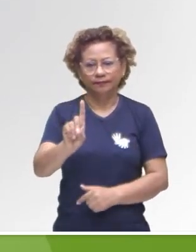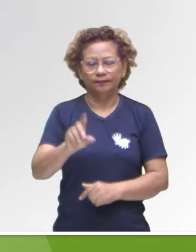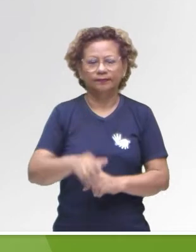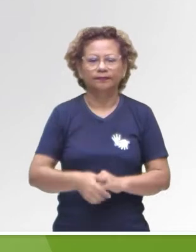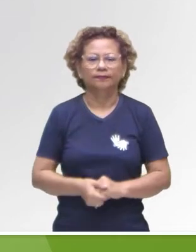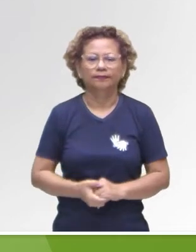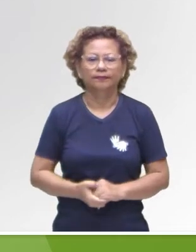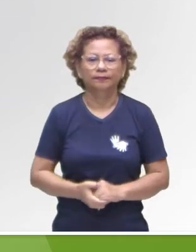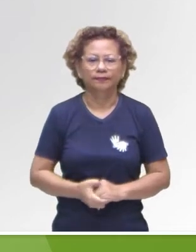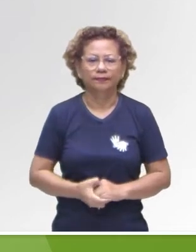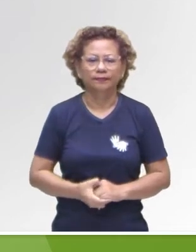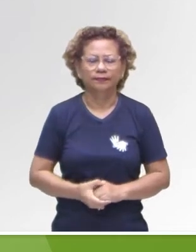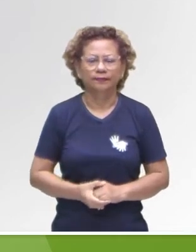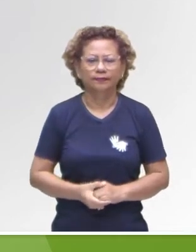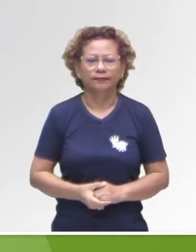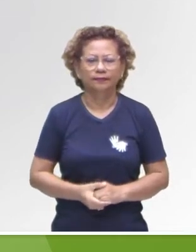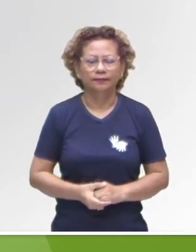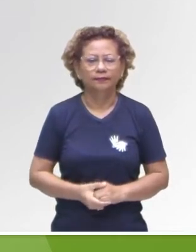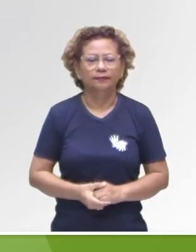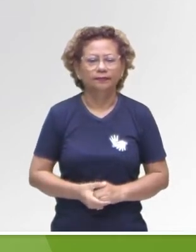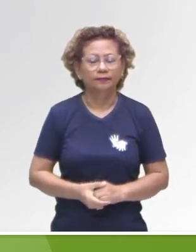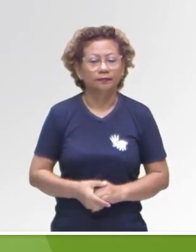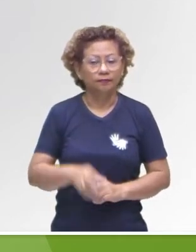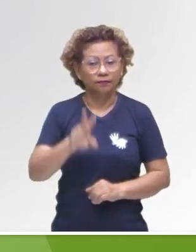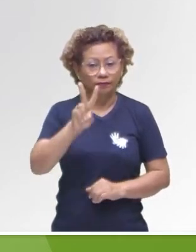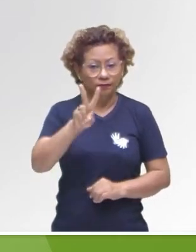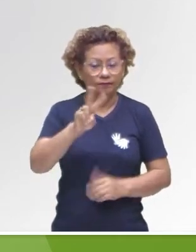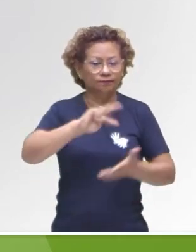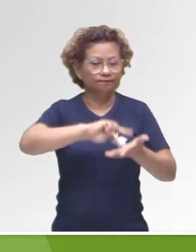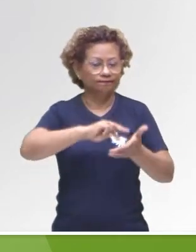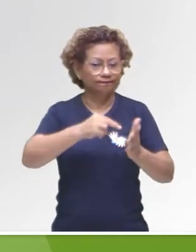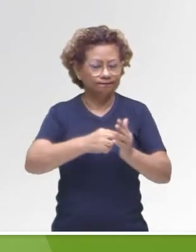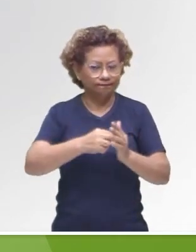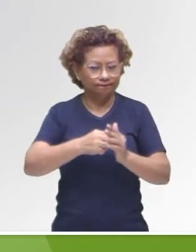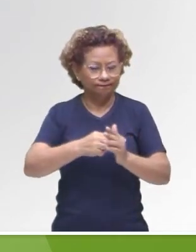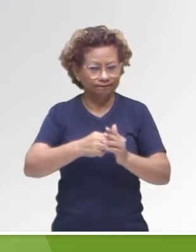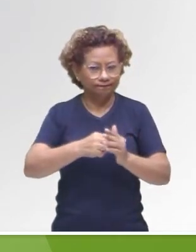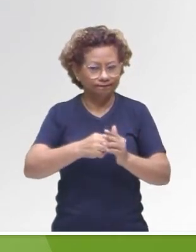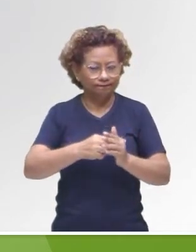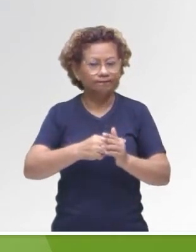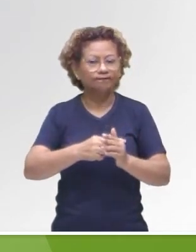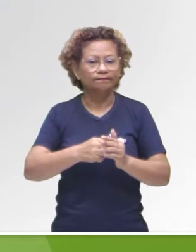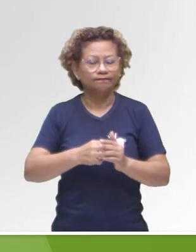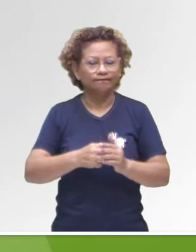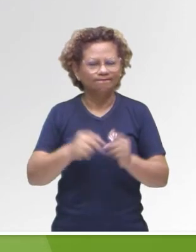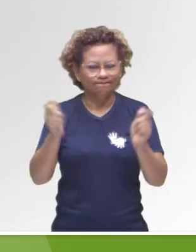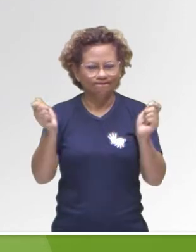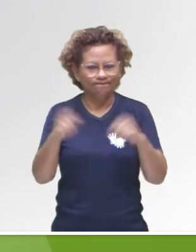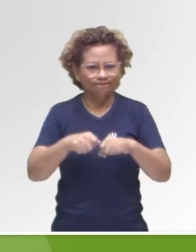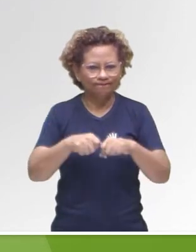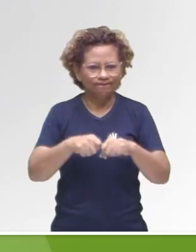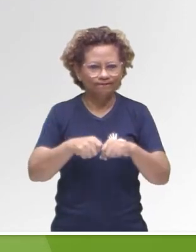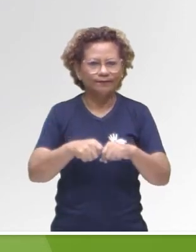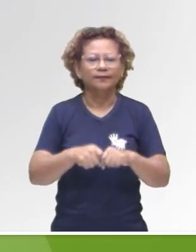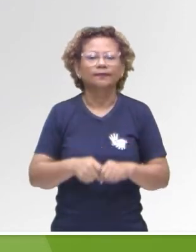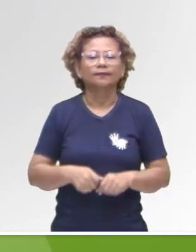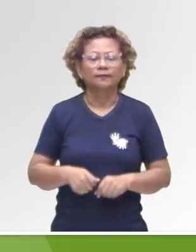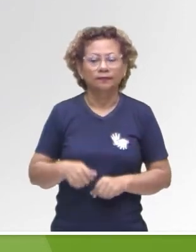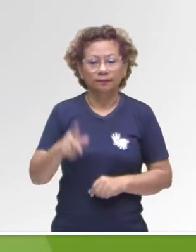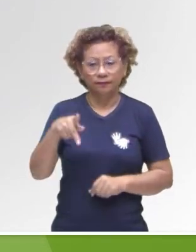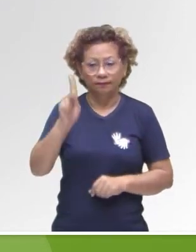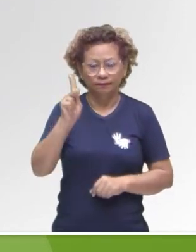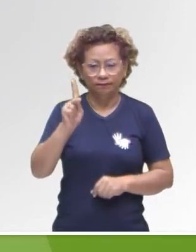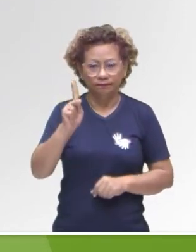E nessa equação o V é o potencial elétrico medido em volts, o K é a nossa